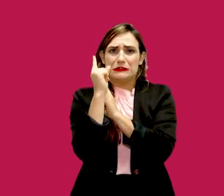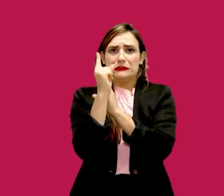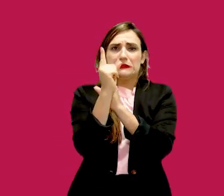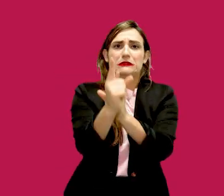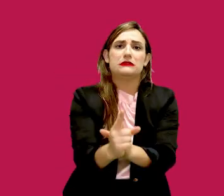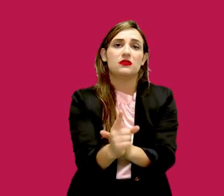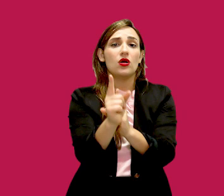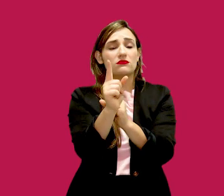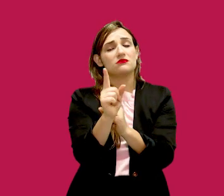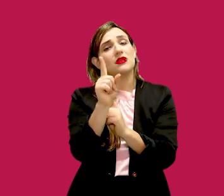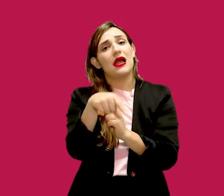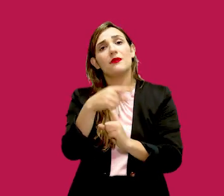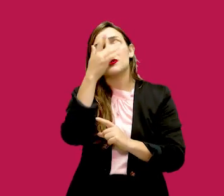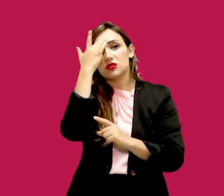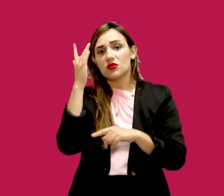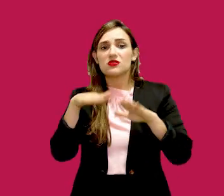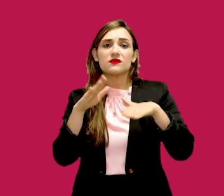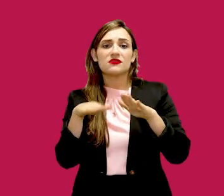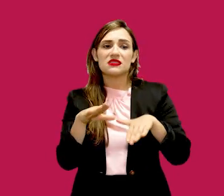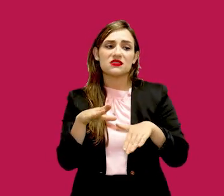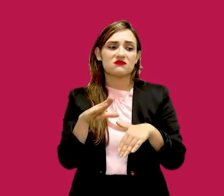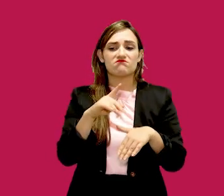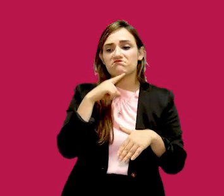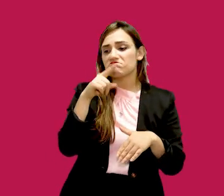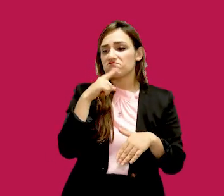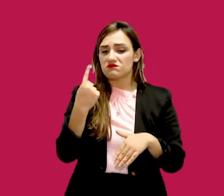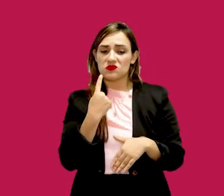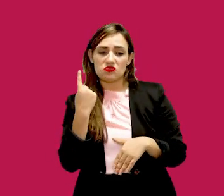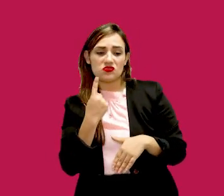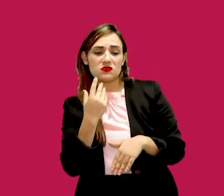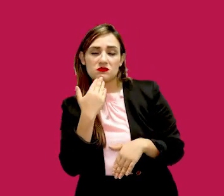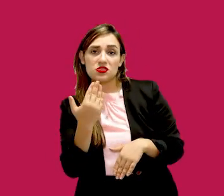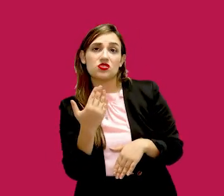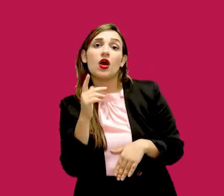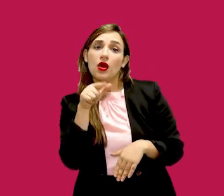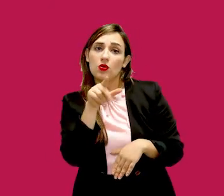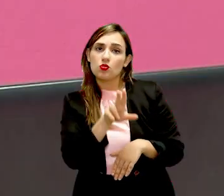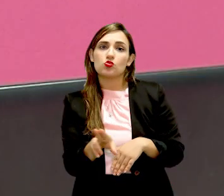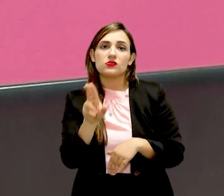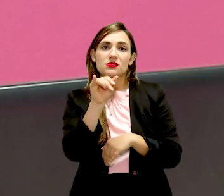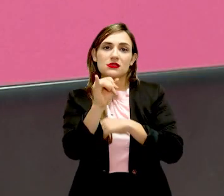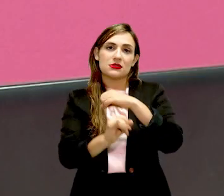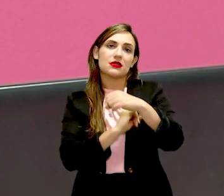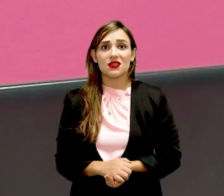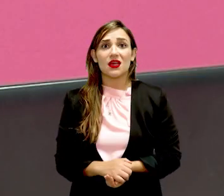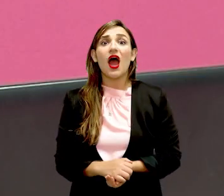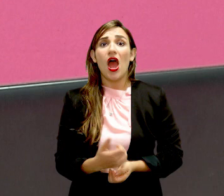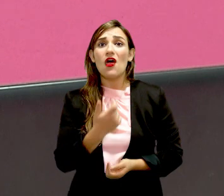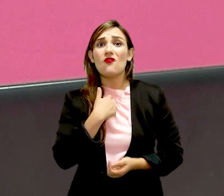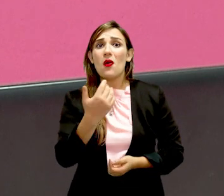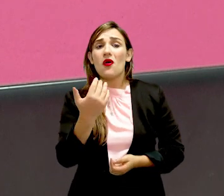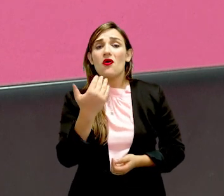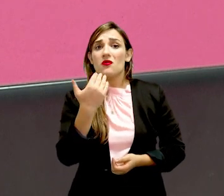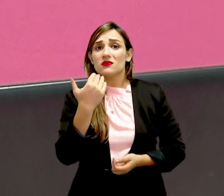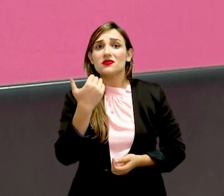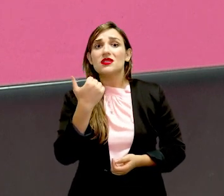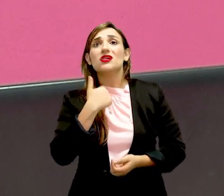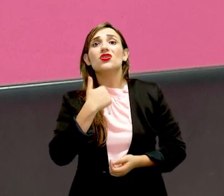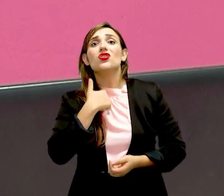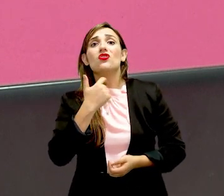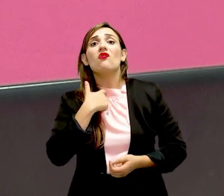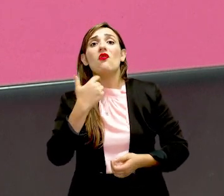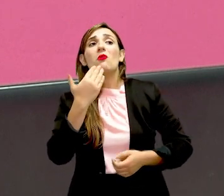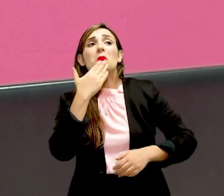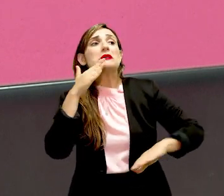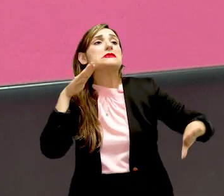dificuldades de se investigar através da internet para praticar esses crimes. Vou até te interromper, me perdoa, porque fica a